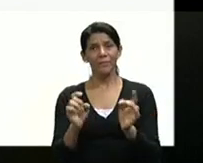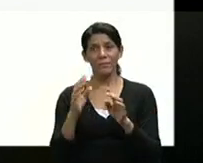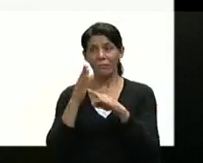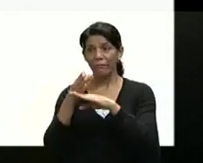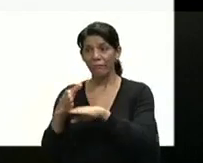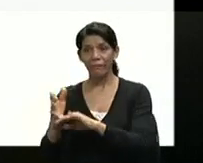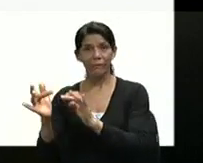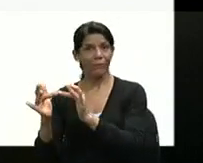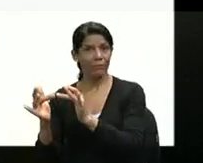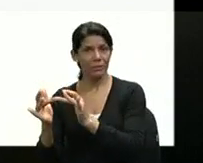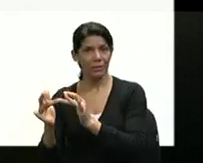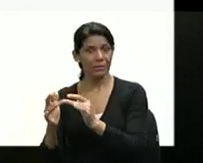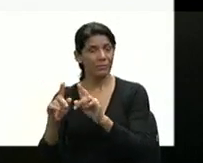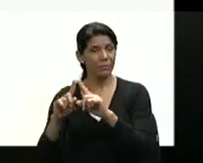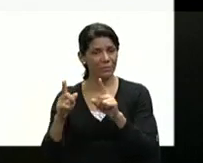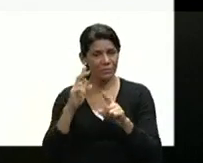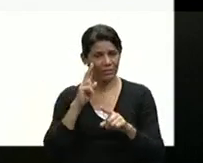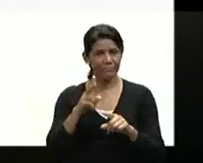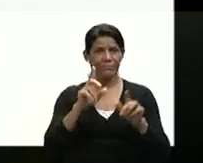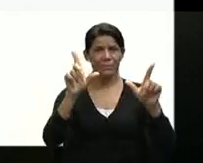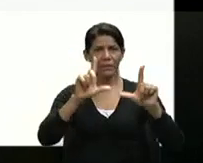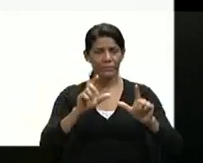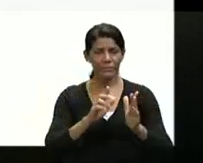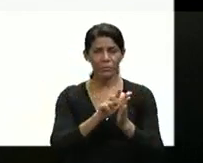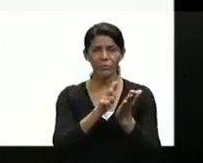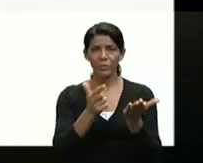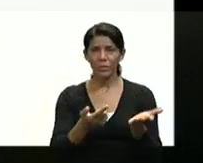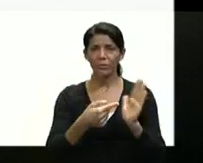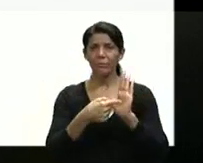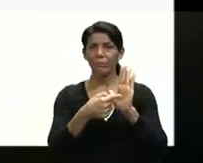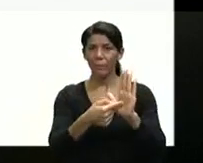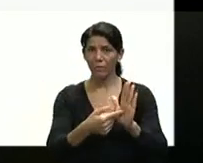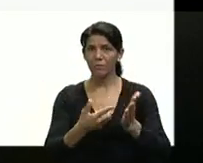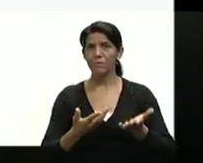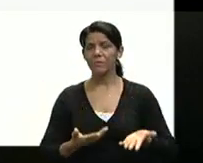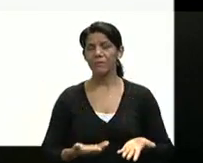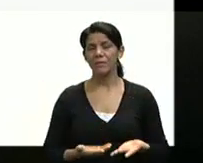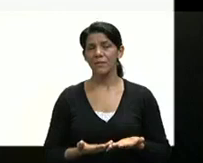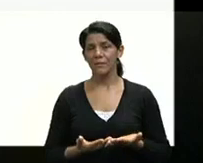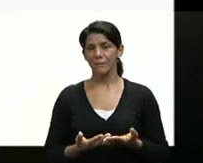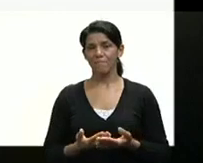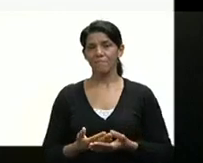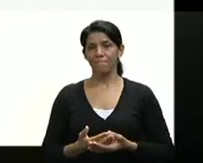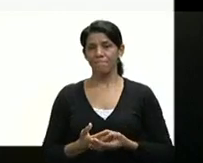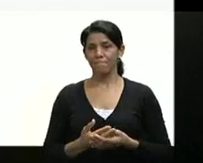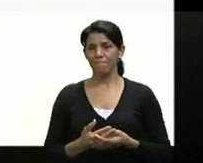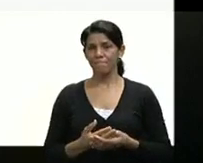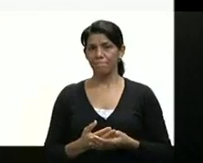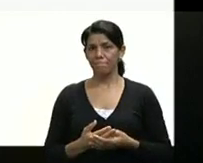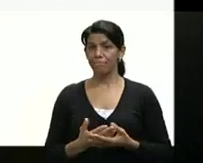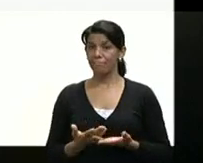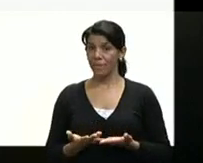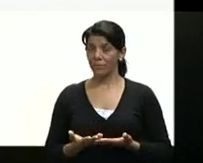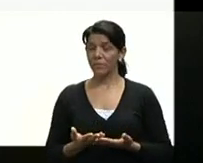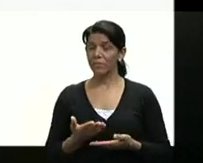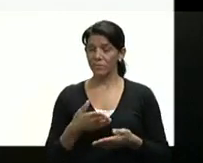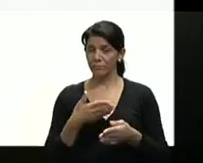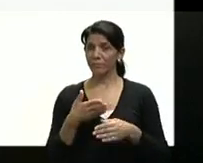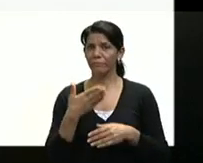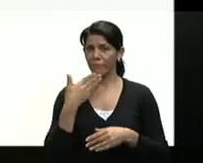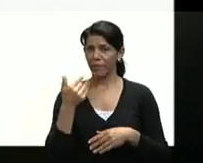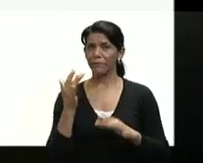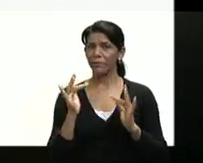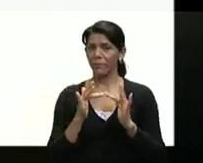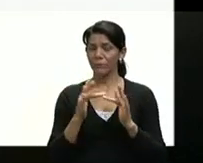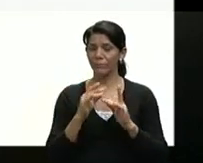em estudos epidemiológicos. Isso já é colocado de forma já bem de fácil acesso para a gente,